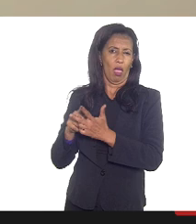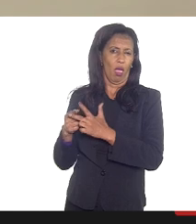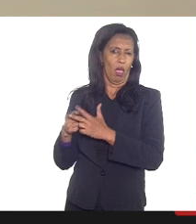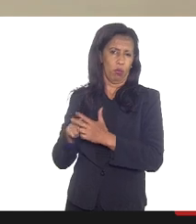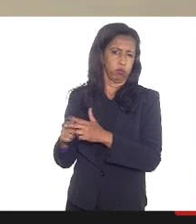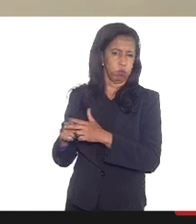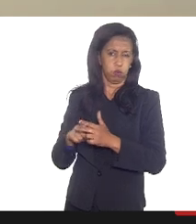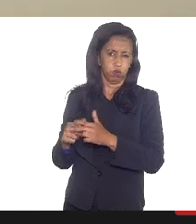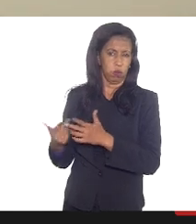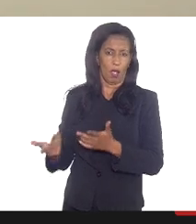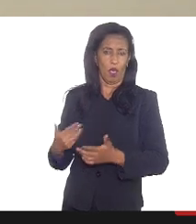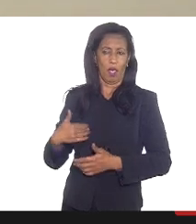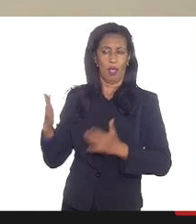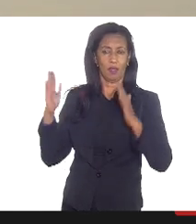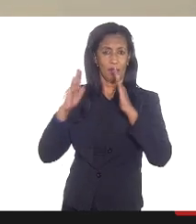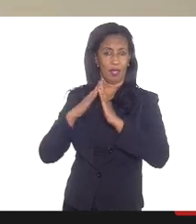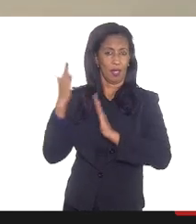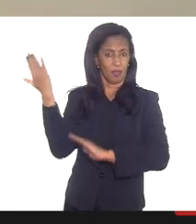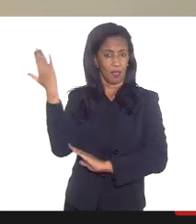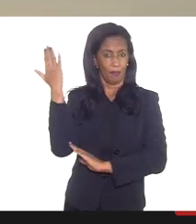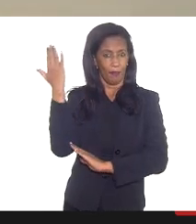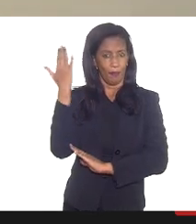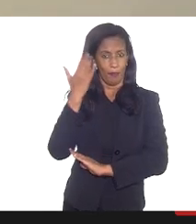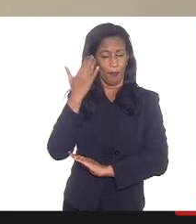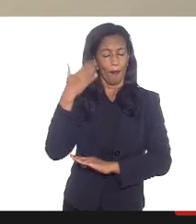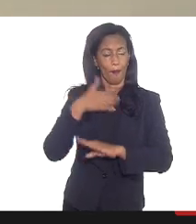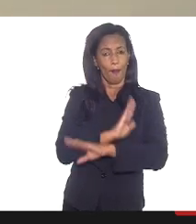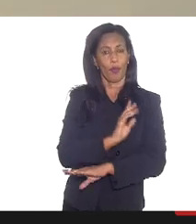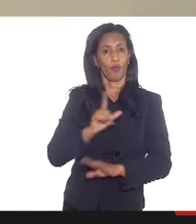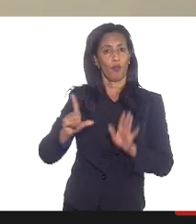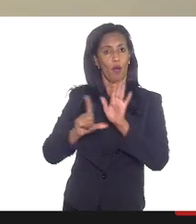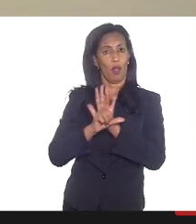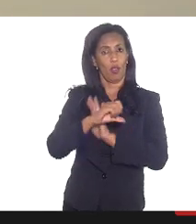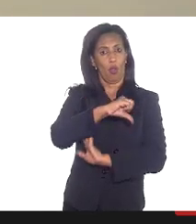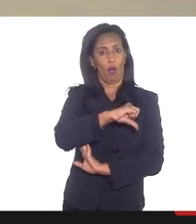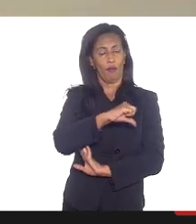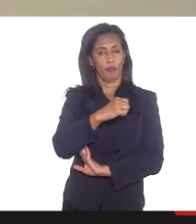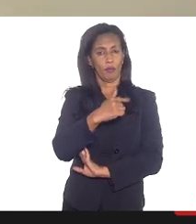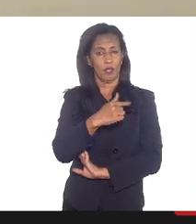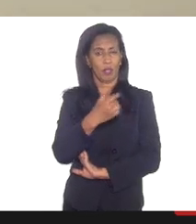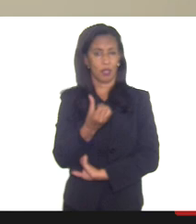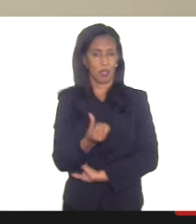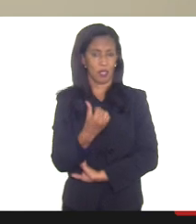lembrar que essa casa aprovou a Lei 9.073, de minha autoria, que